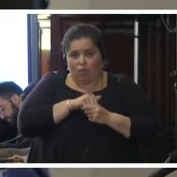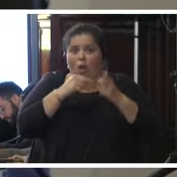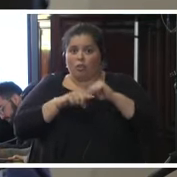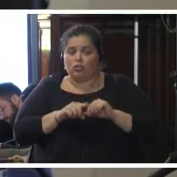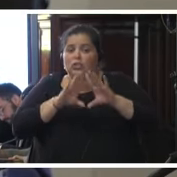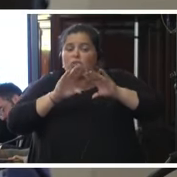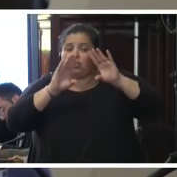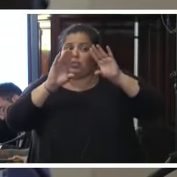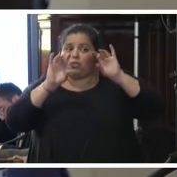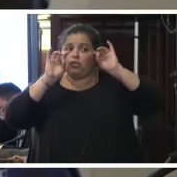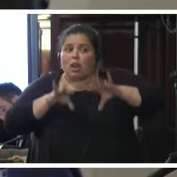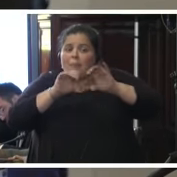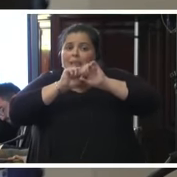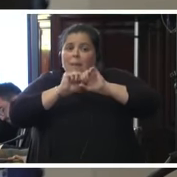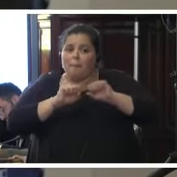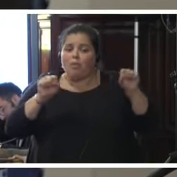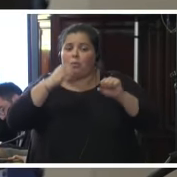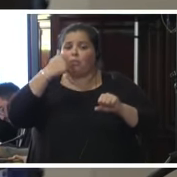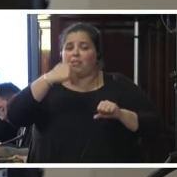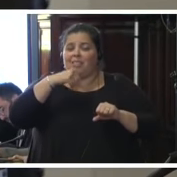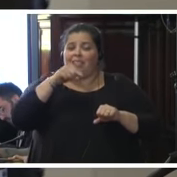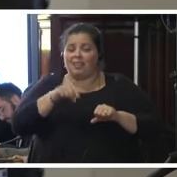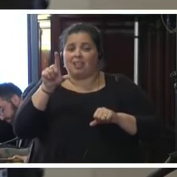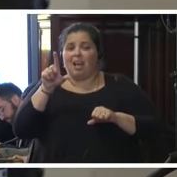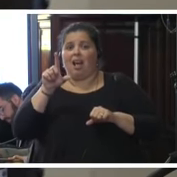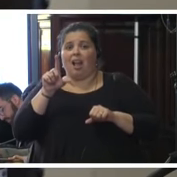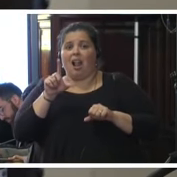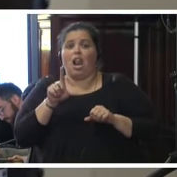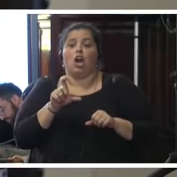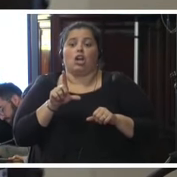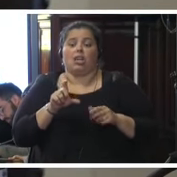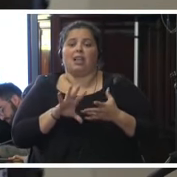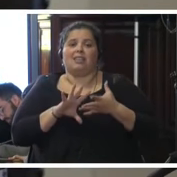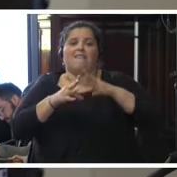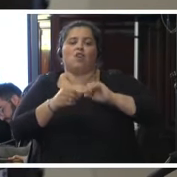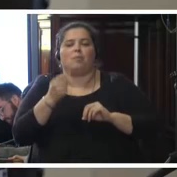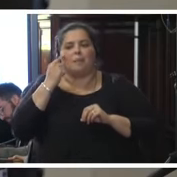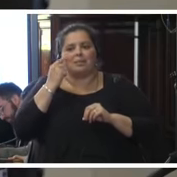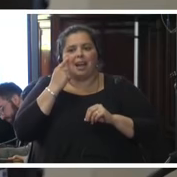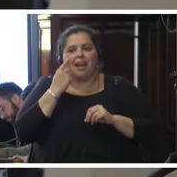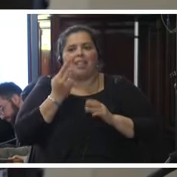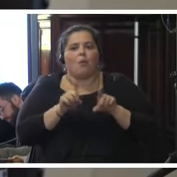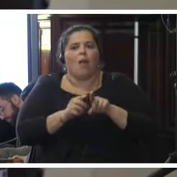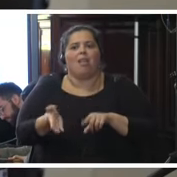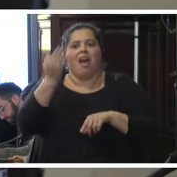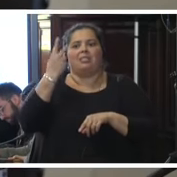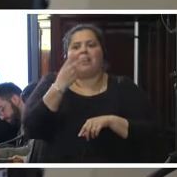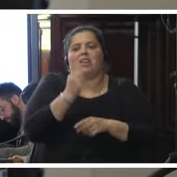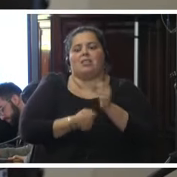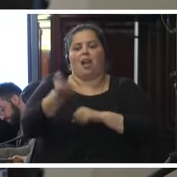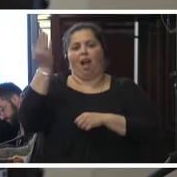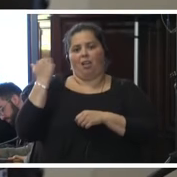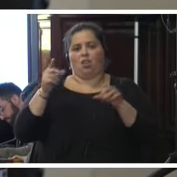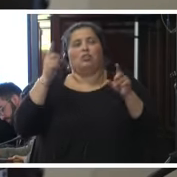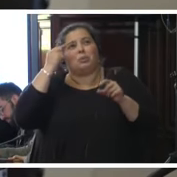só consegue entender essa lógica, que é a mesma lógica de há 20 anos, e achava que o Brasil estava avançando nesse sentido. Queria achar